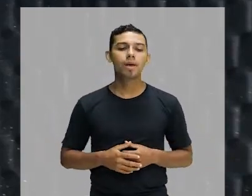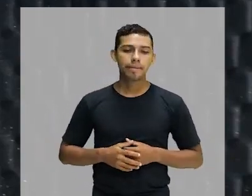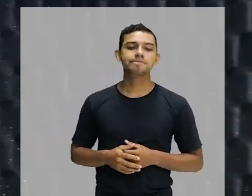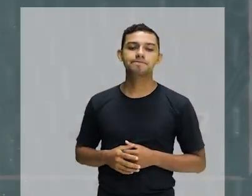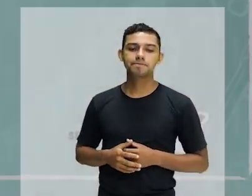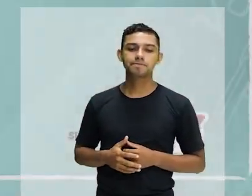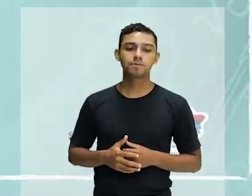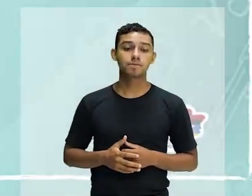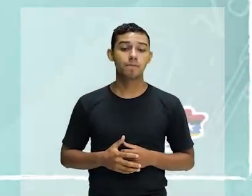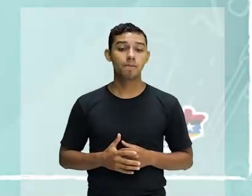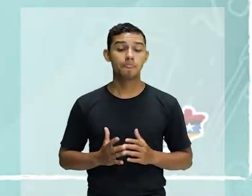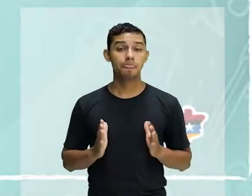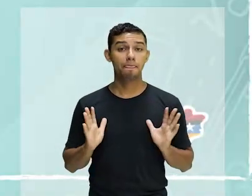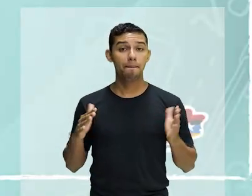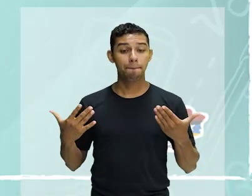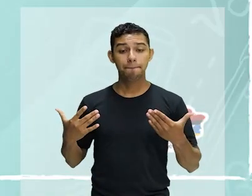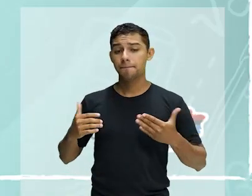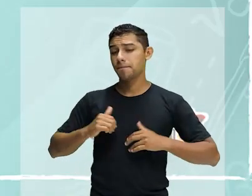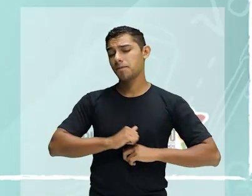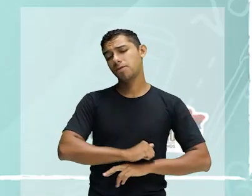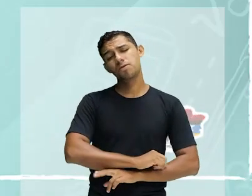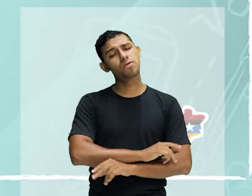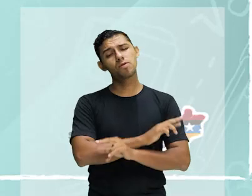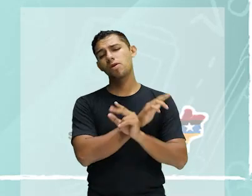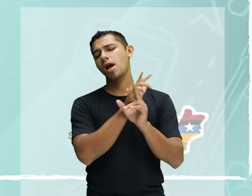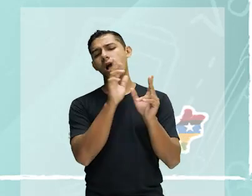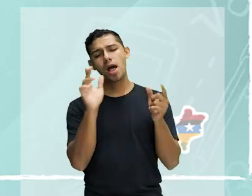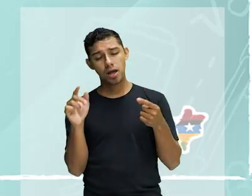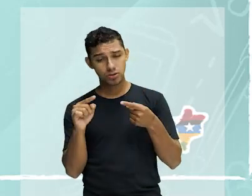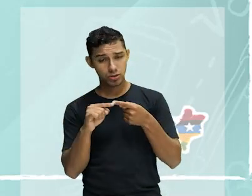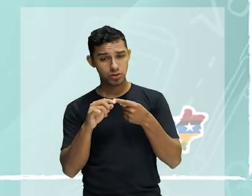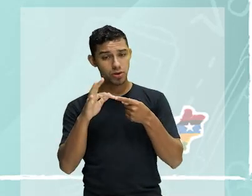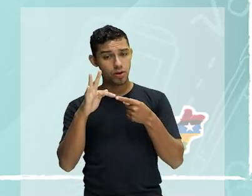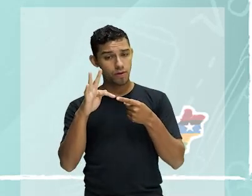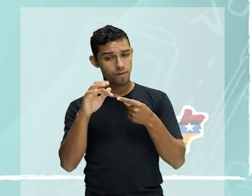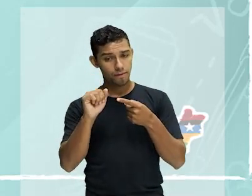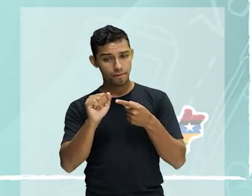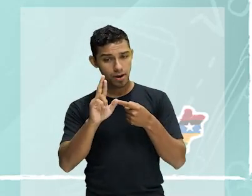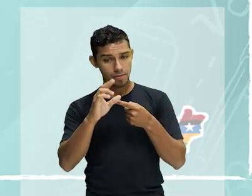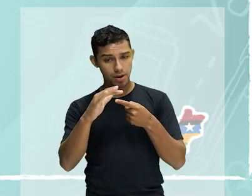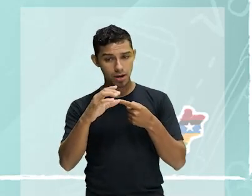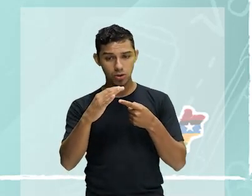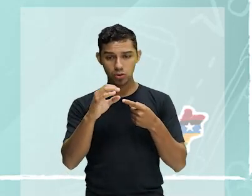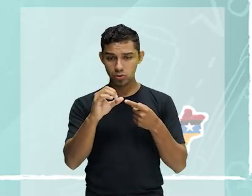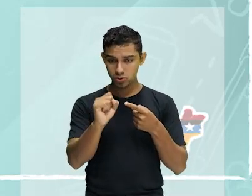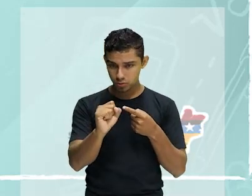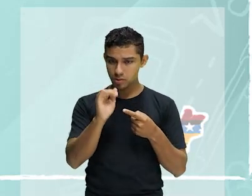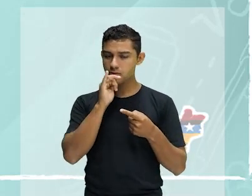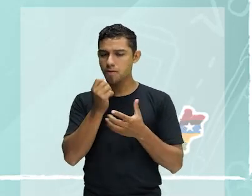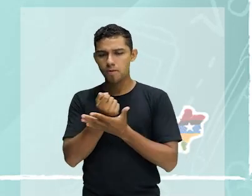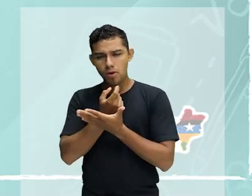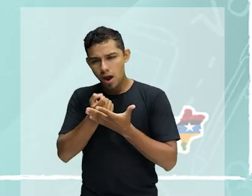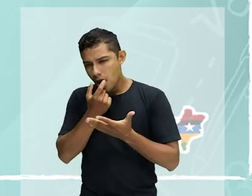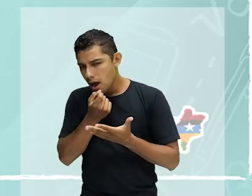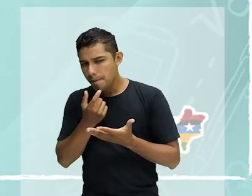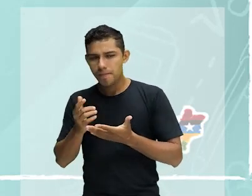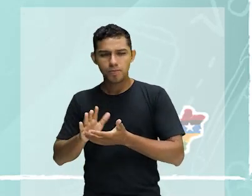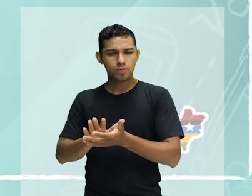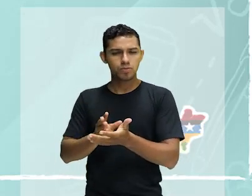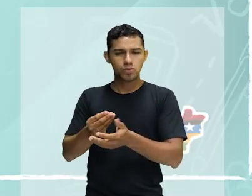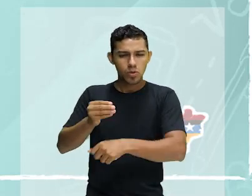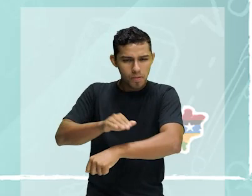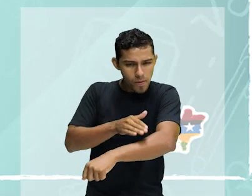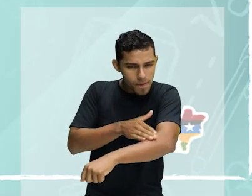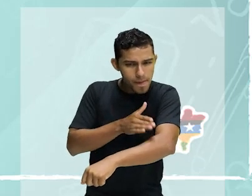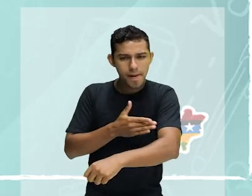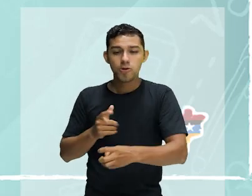Então, uma série de fármacos na forma de comprimidos, injetáveis, pomadas ou métodos